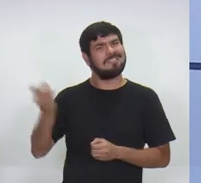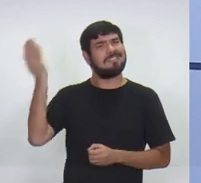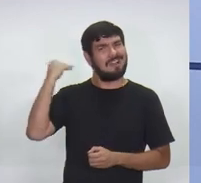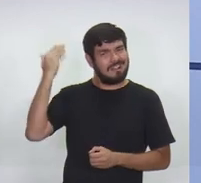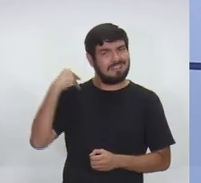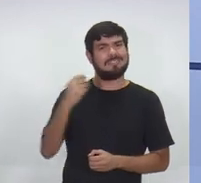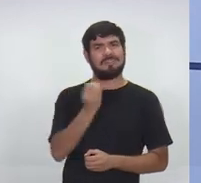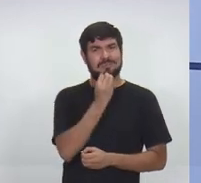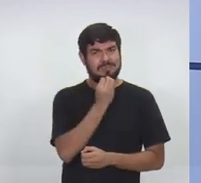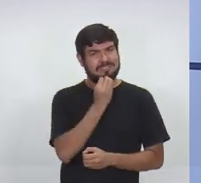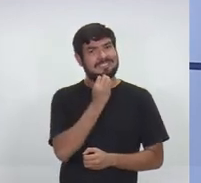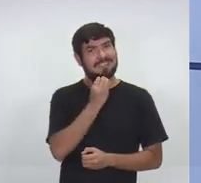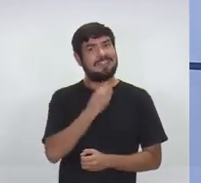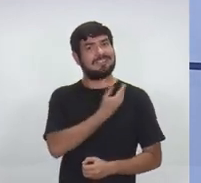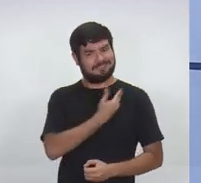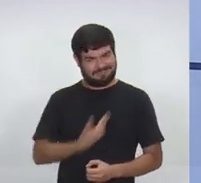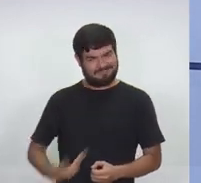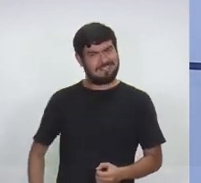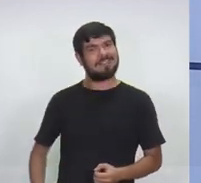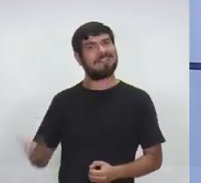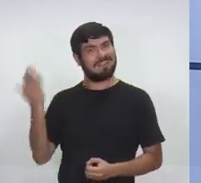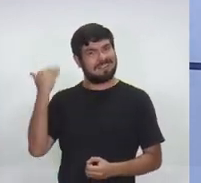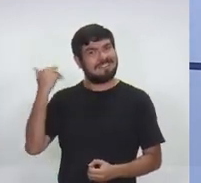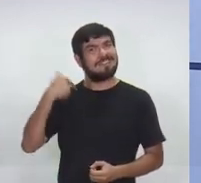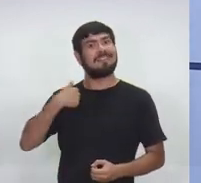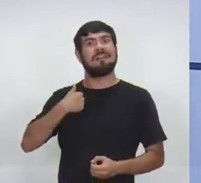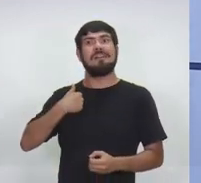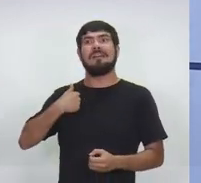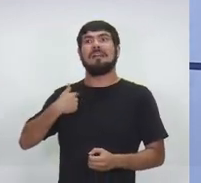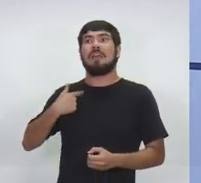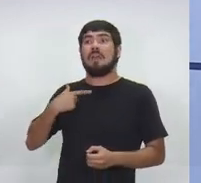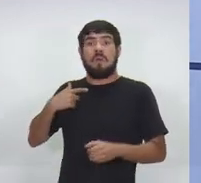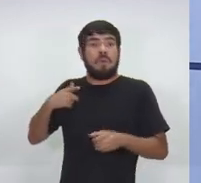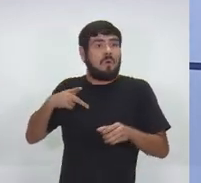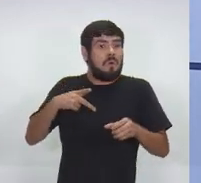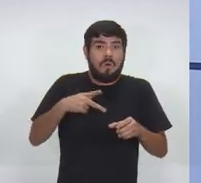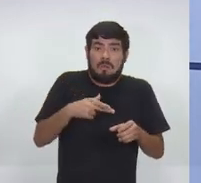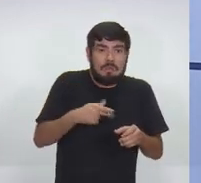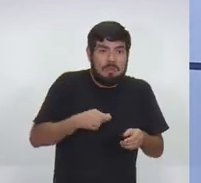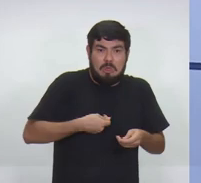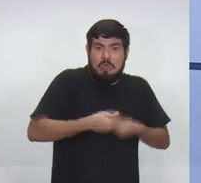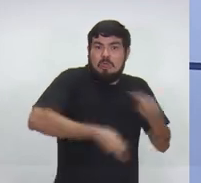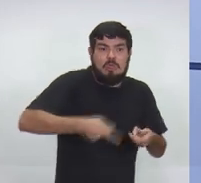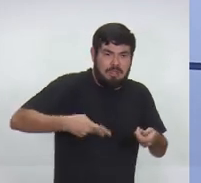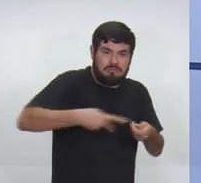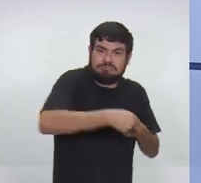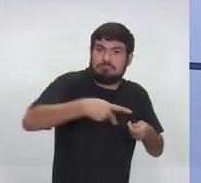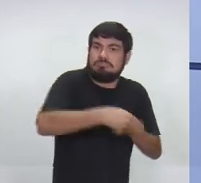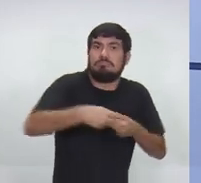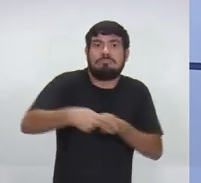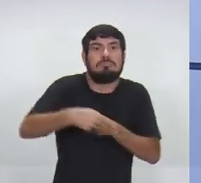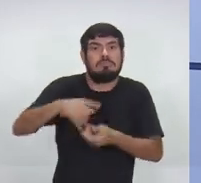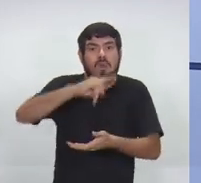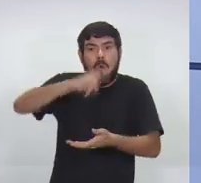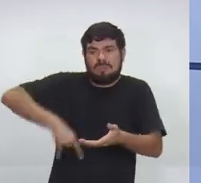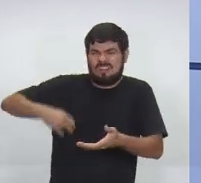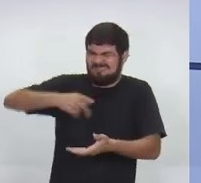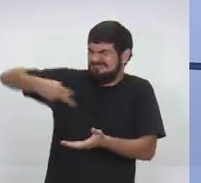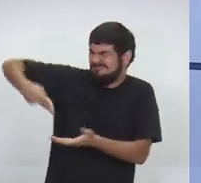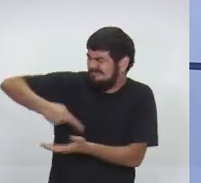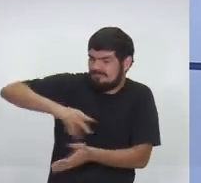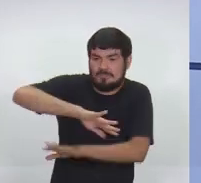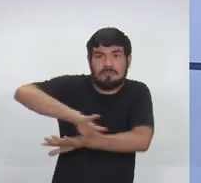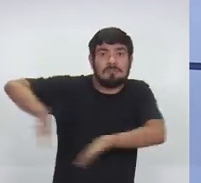de estar no governo no ano passado foi cortando gastos cortando contratos que nós conseguimos tirar